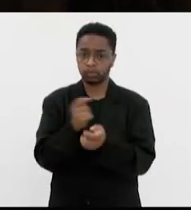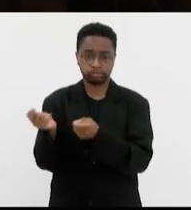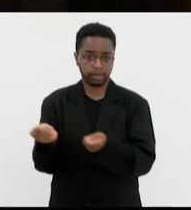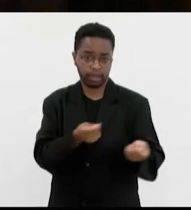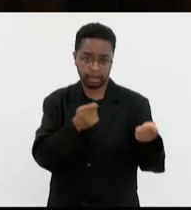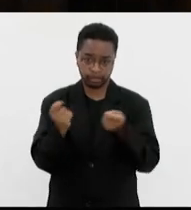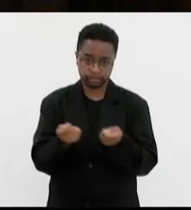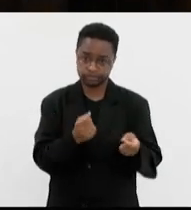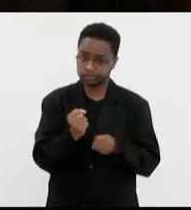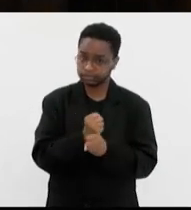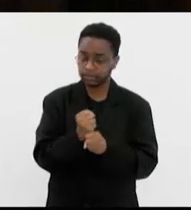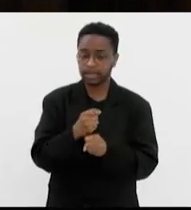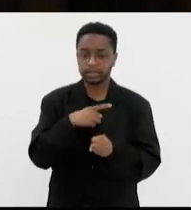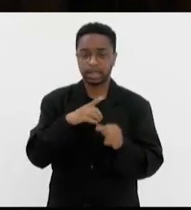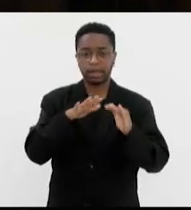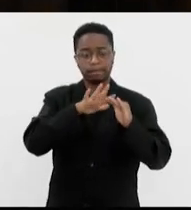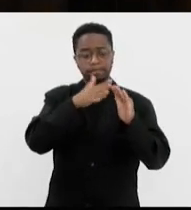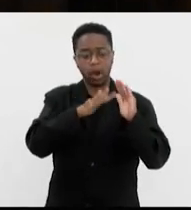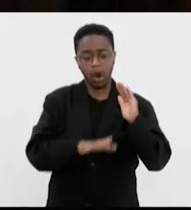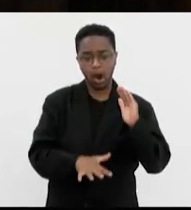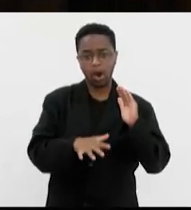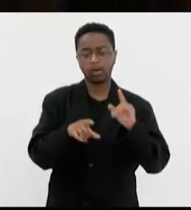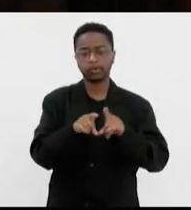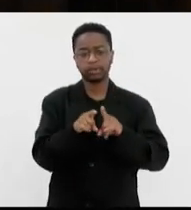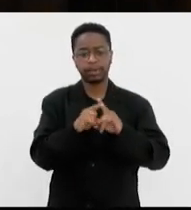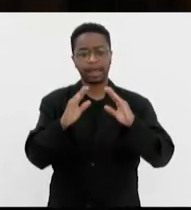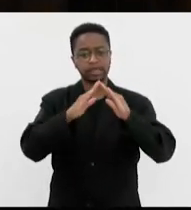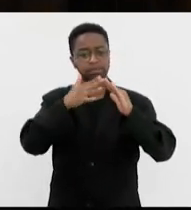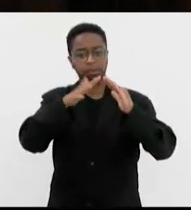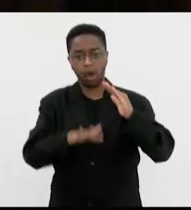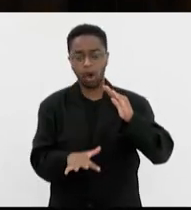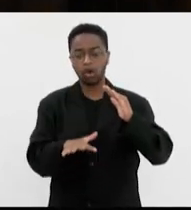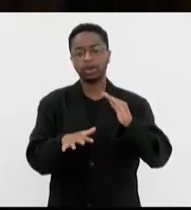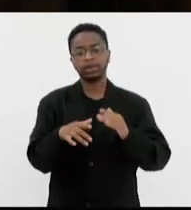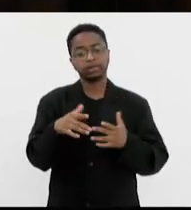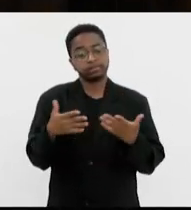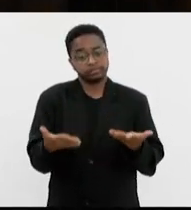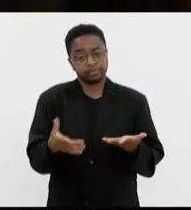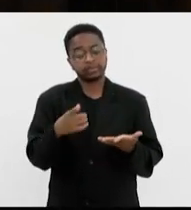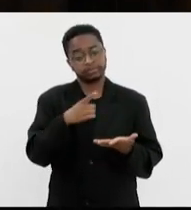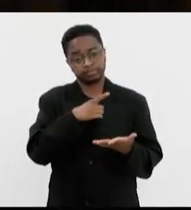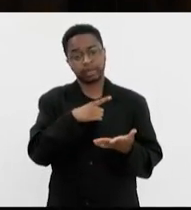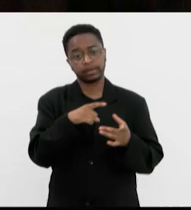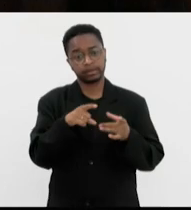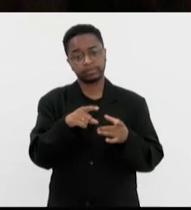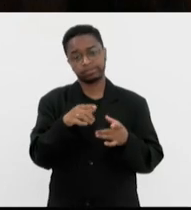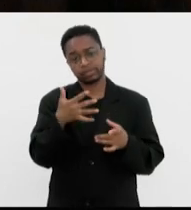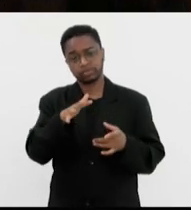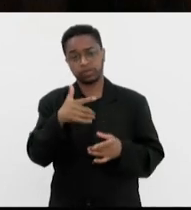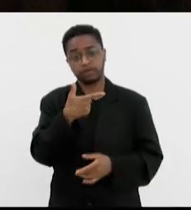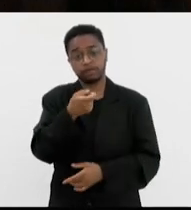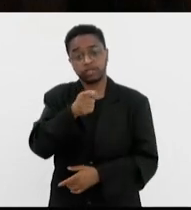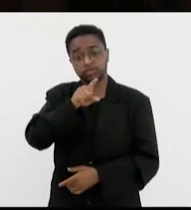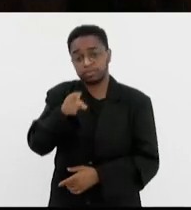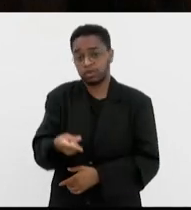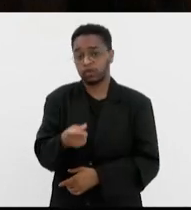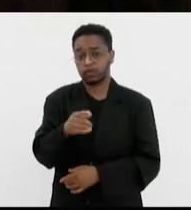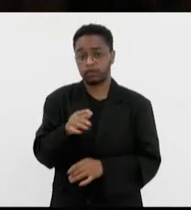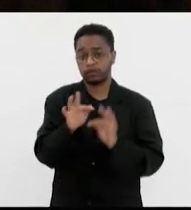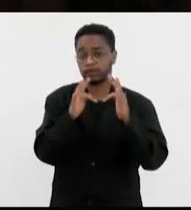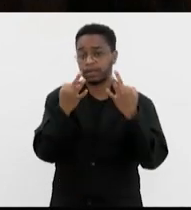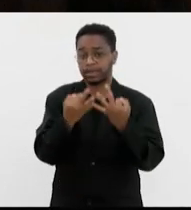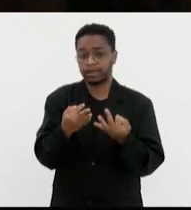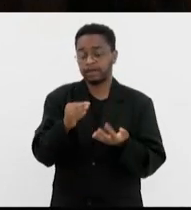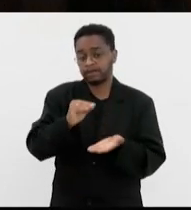longo do ano, com deslizamentos, desabamentos, interdições, você tem tranquilamente cerca de 20 mil famílias em Petrópolis no